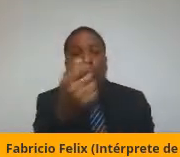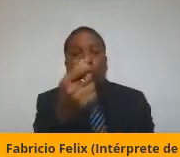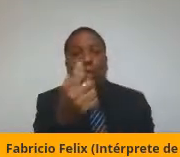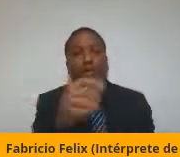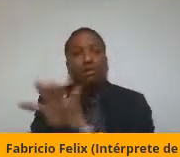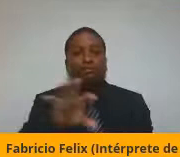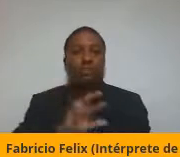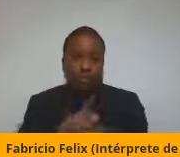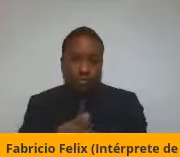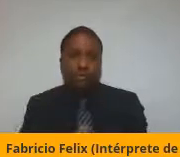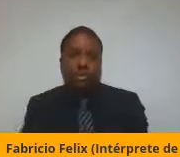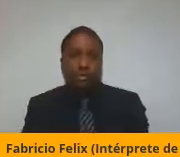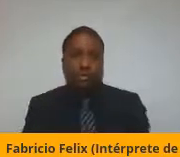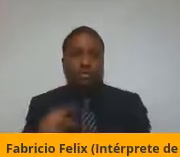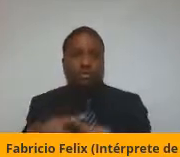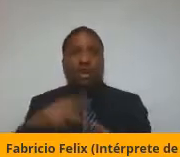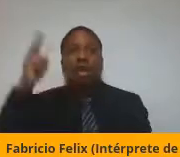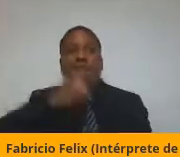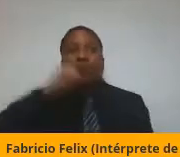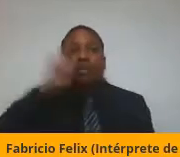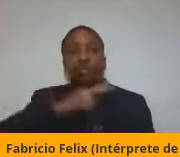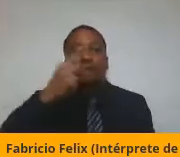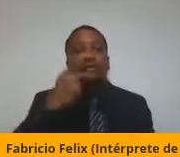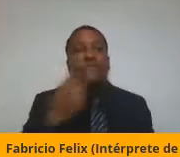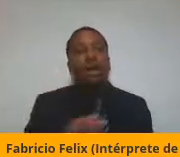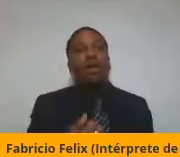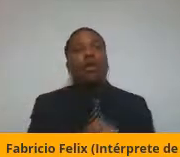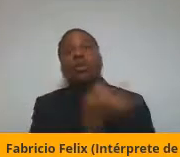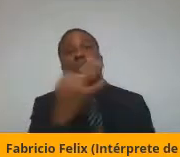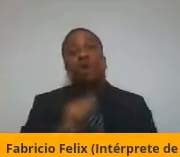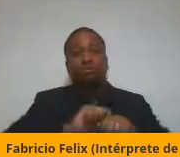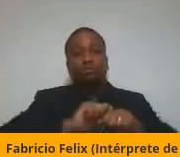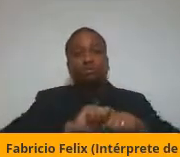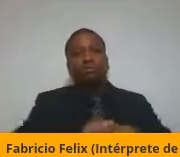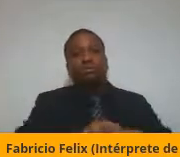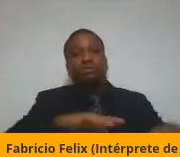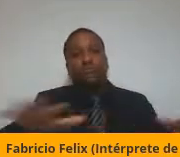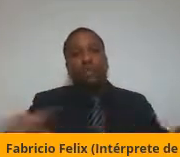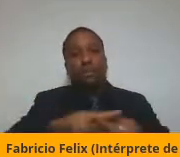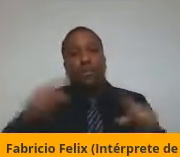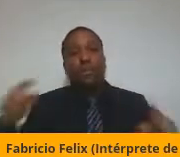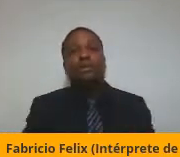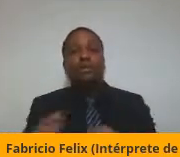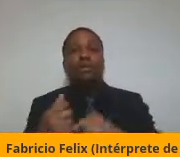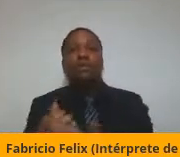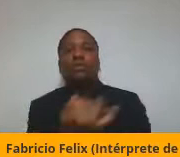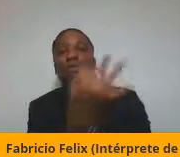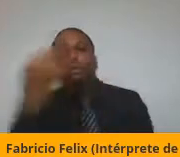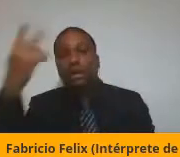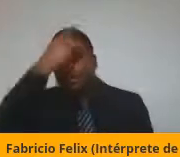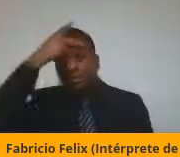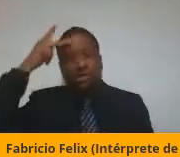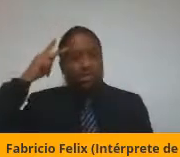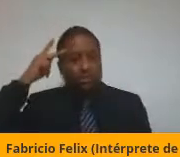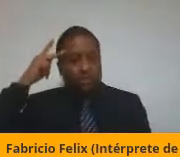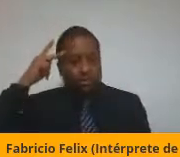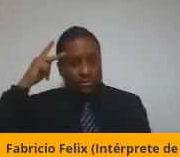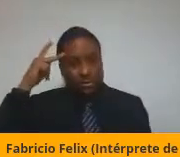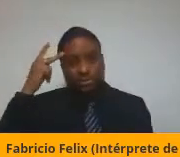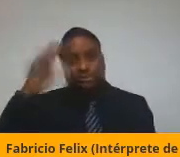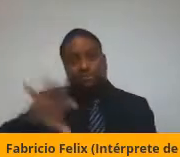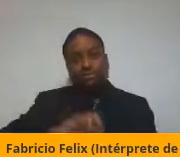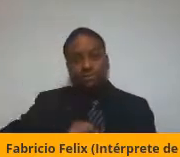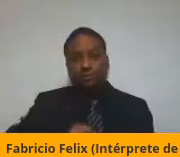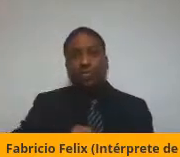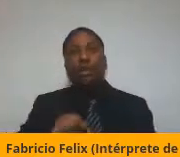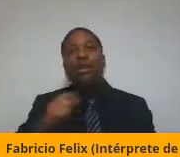a velocidade diz o quanto está se propagando. E o tamanho da população infecciosa vai dizer quantas outras